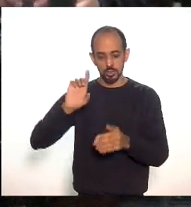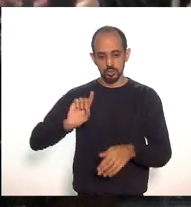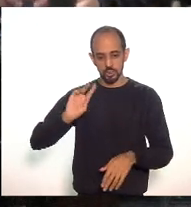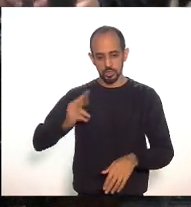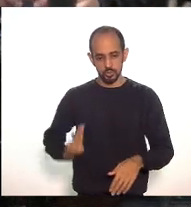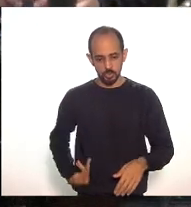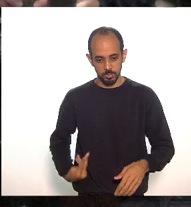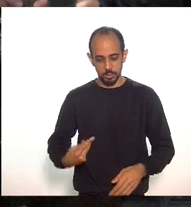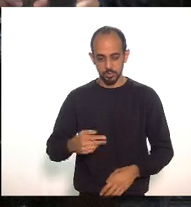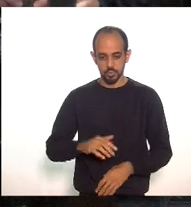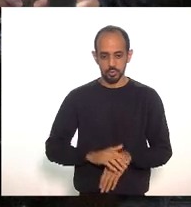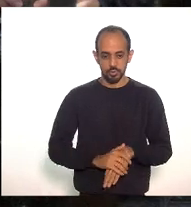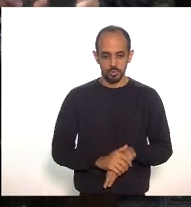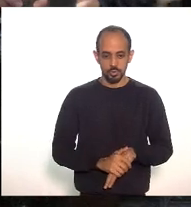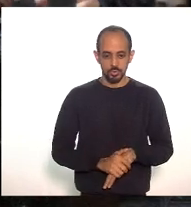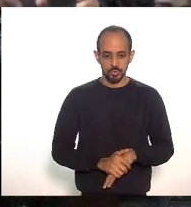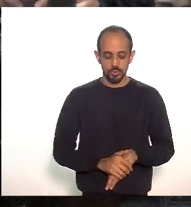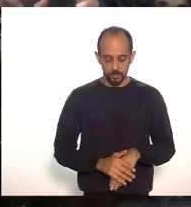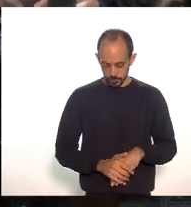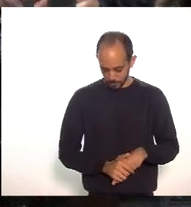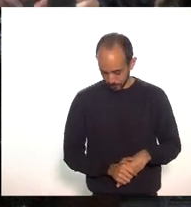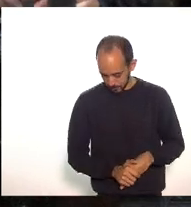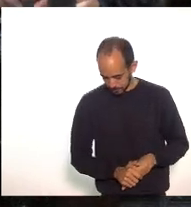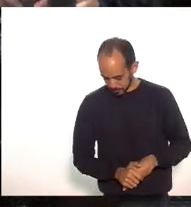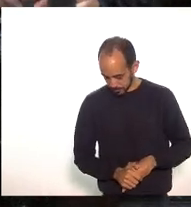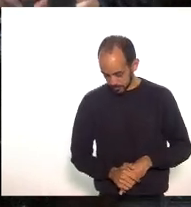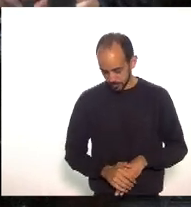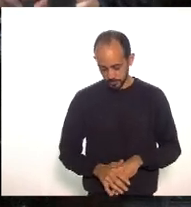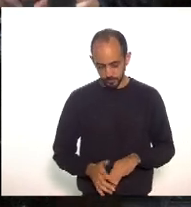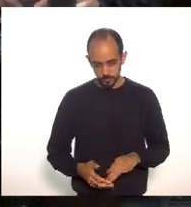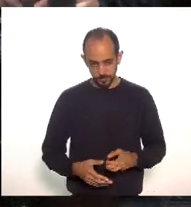humanos em em